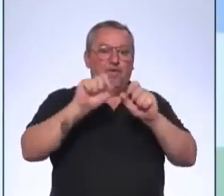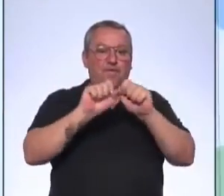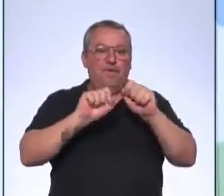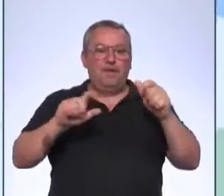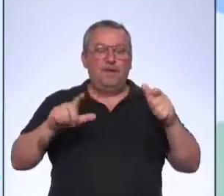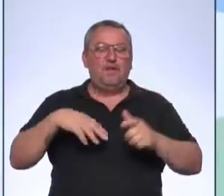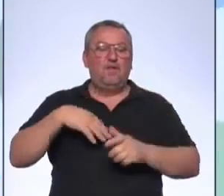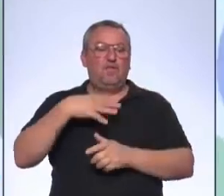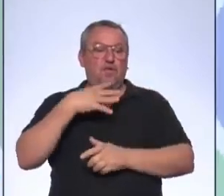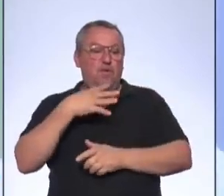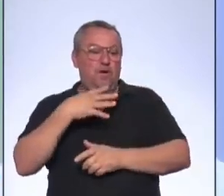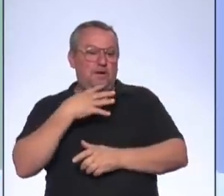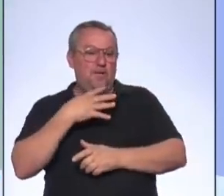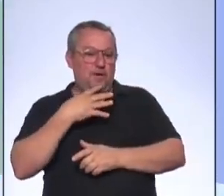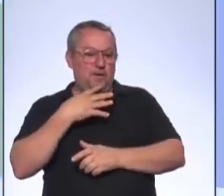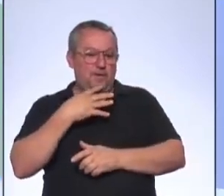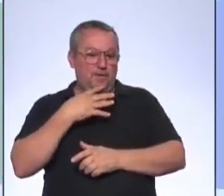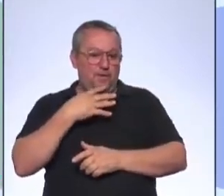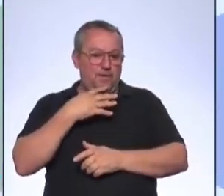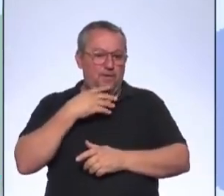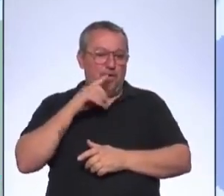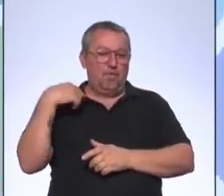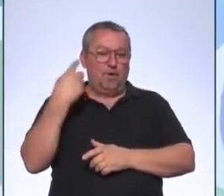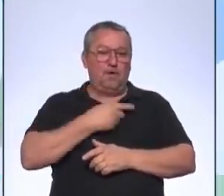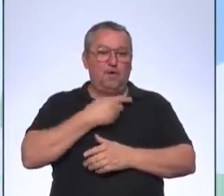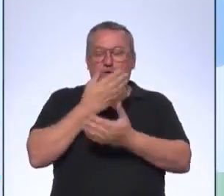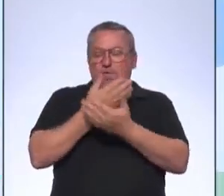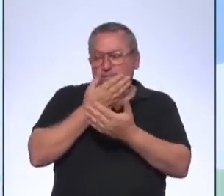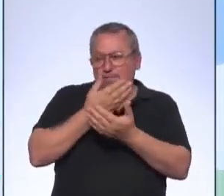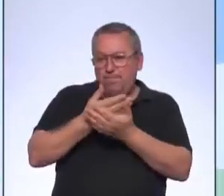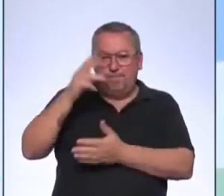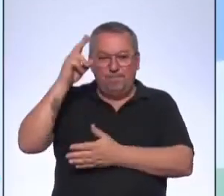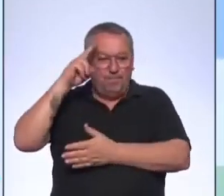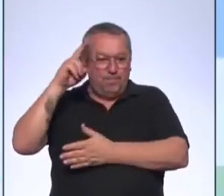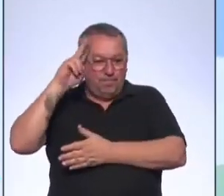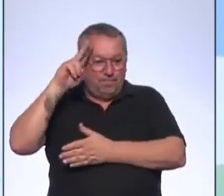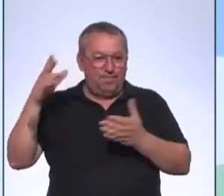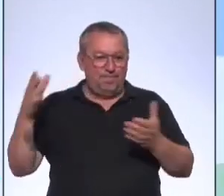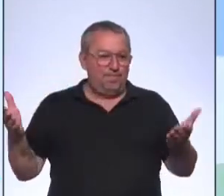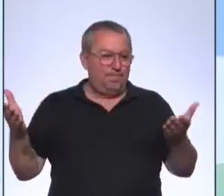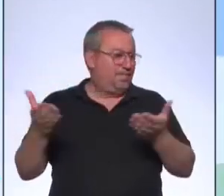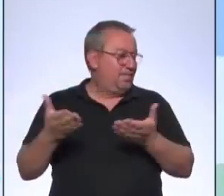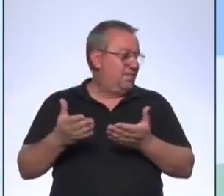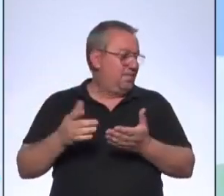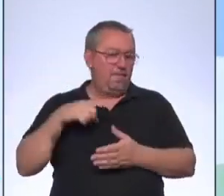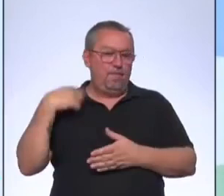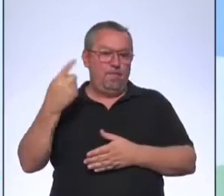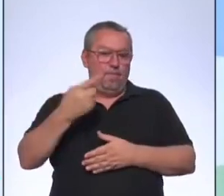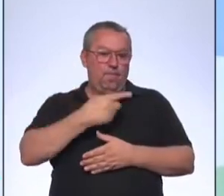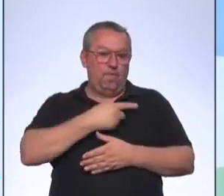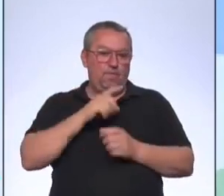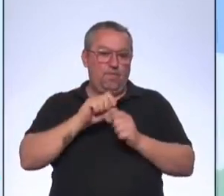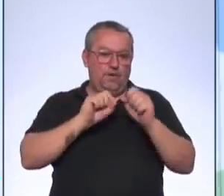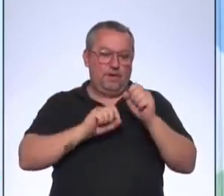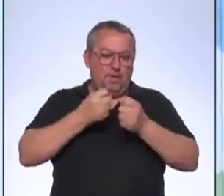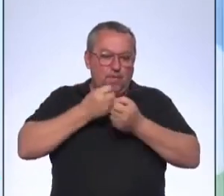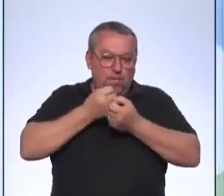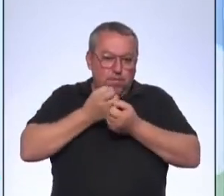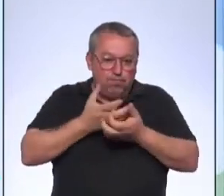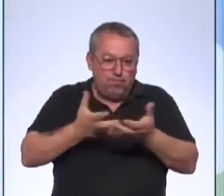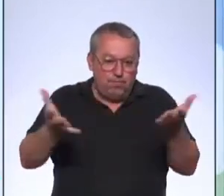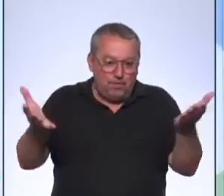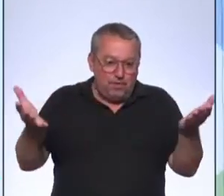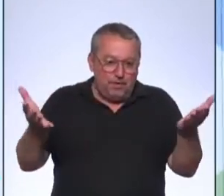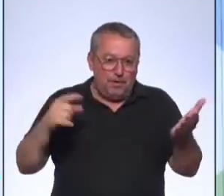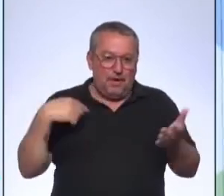de conhecimento histórico para o nosso estudo de história hoje. Nós vamos compartilhar com vocês